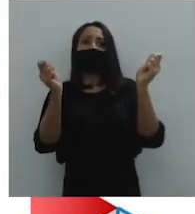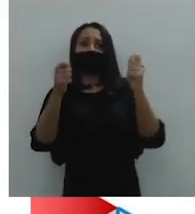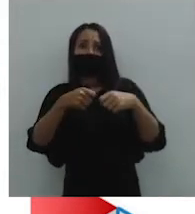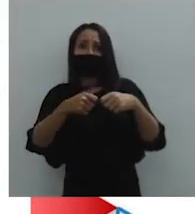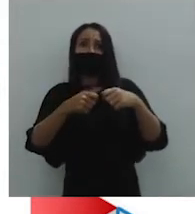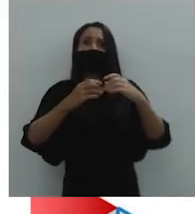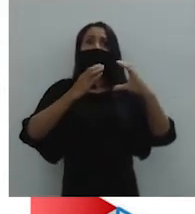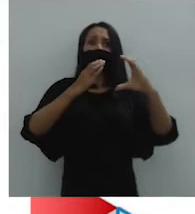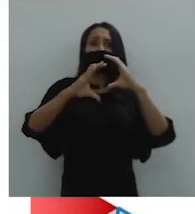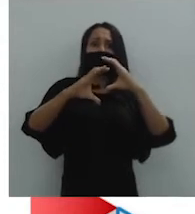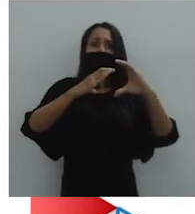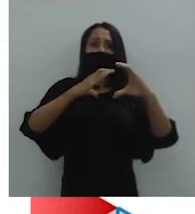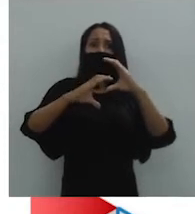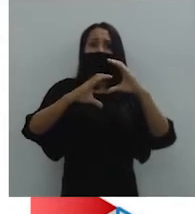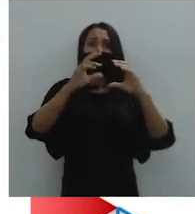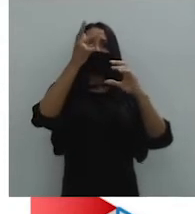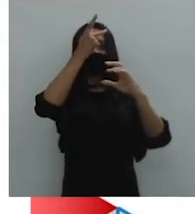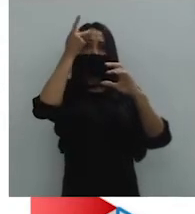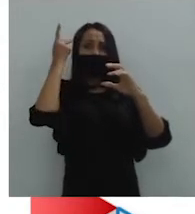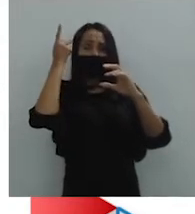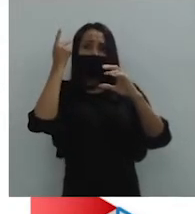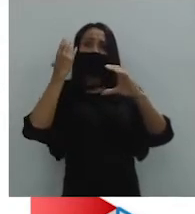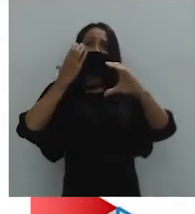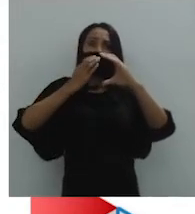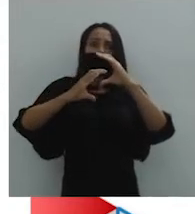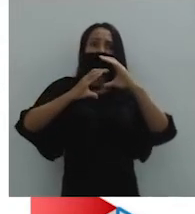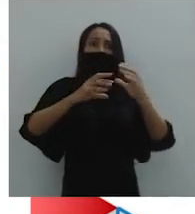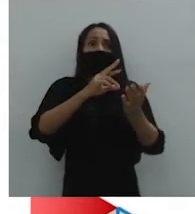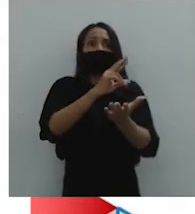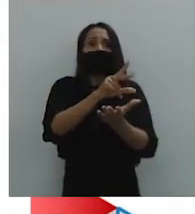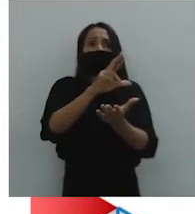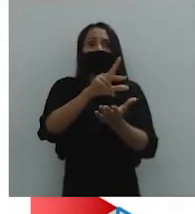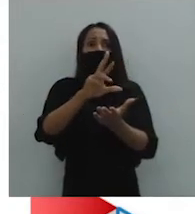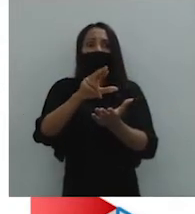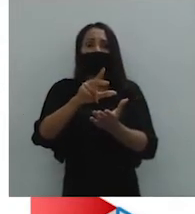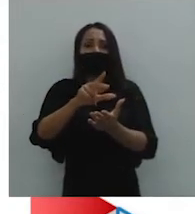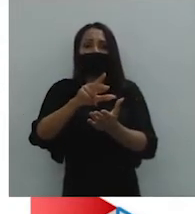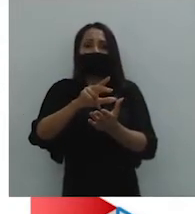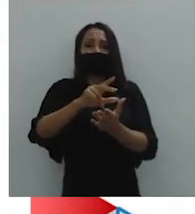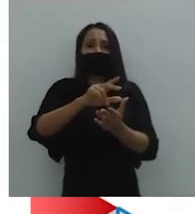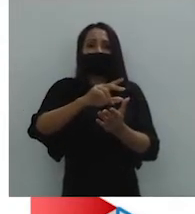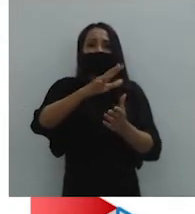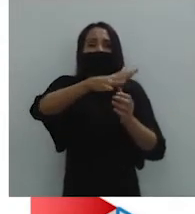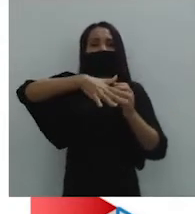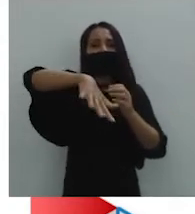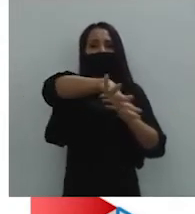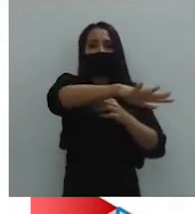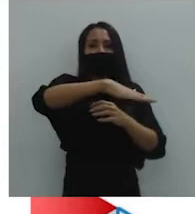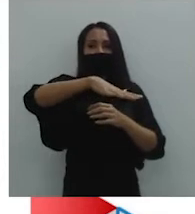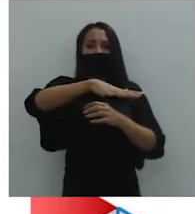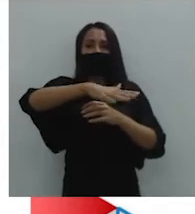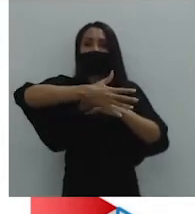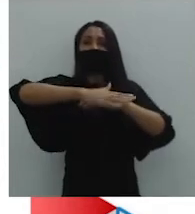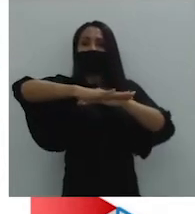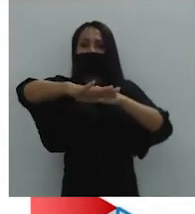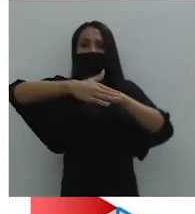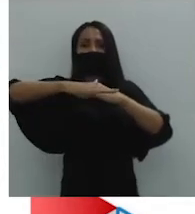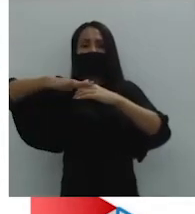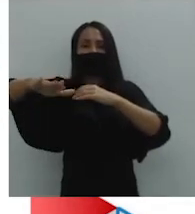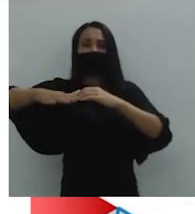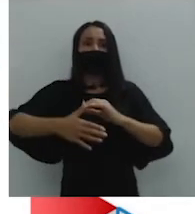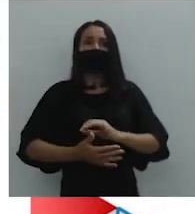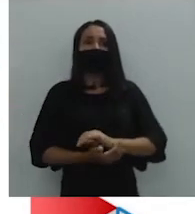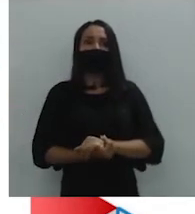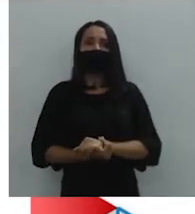as comunicações entre milhões de pessoas de diferentes continentes diariamente, ou seja,